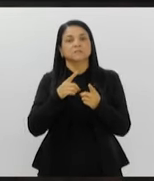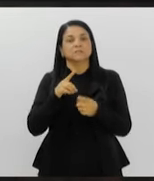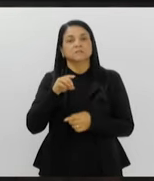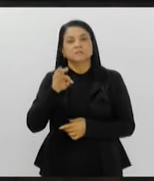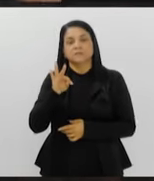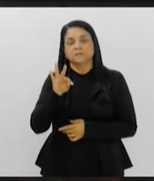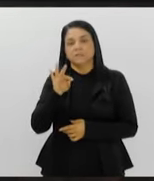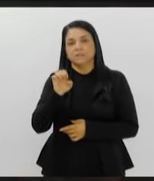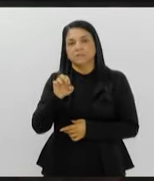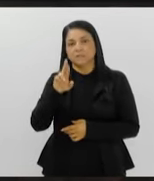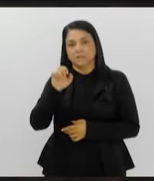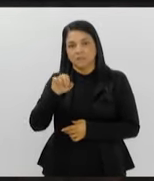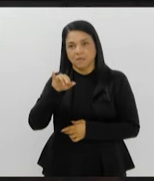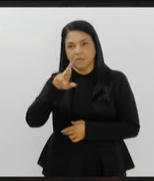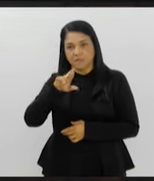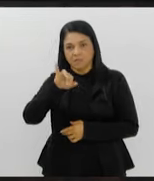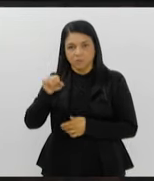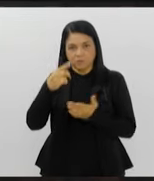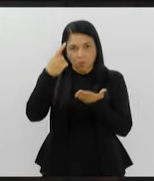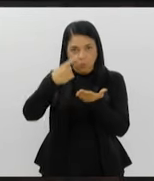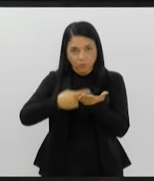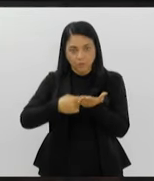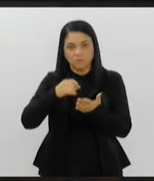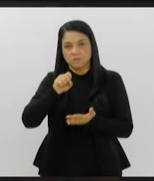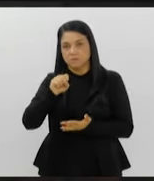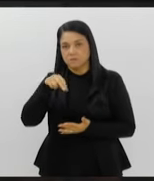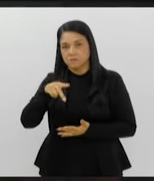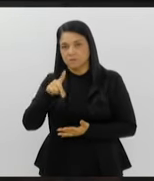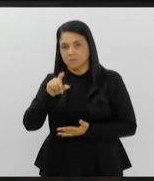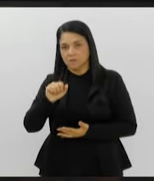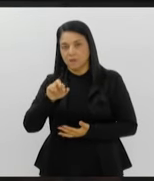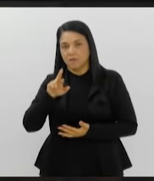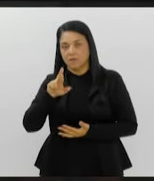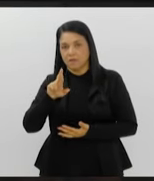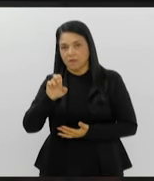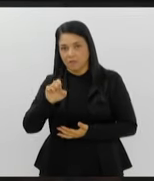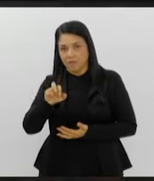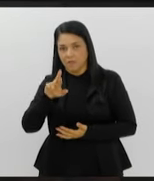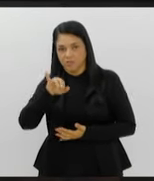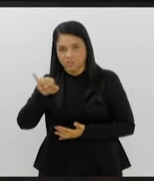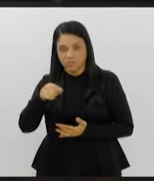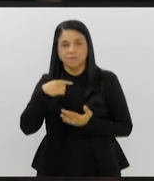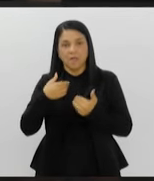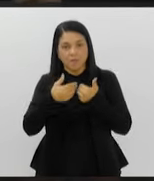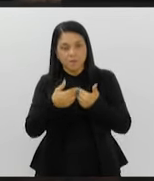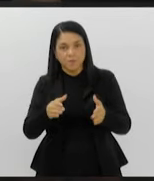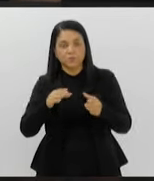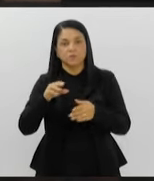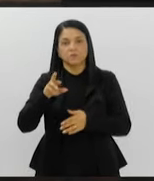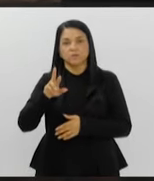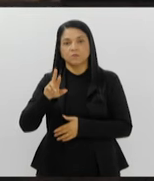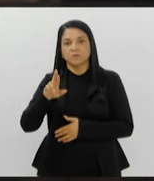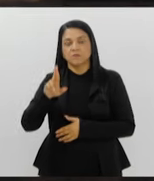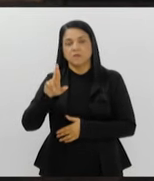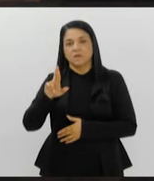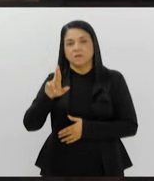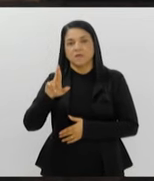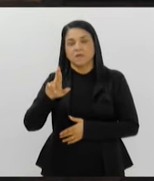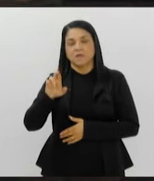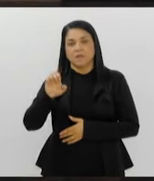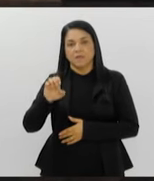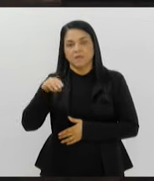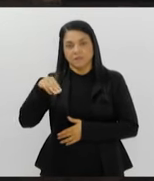contrato com o Sindaerge para fins da abertura de RENAC e aplicação de provas de teórica na forma que mencione e dá